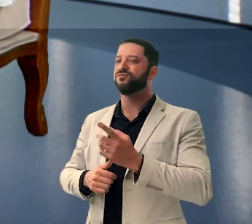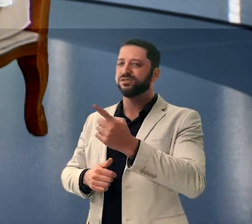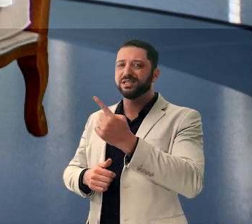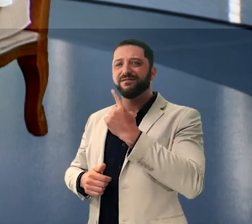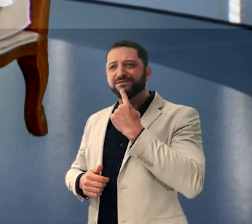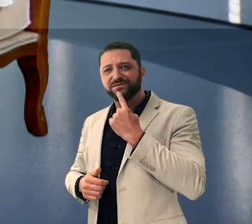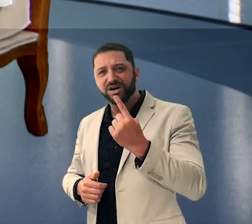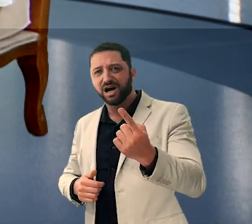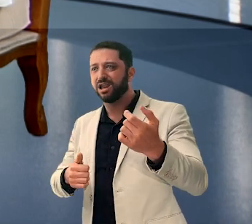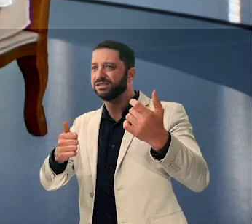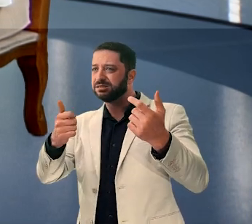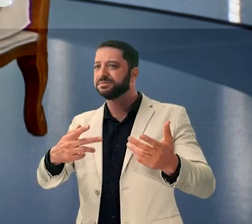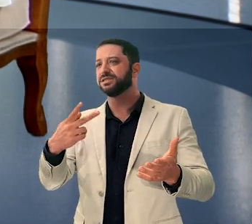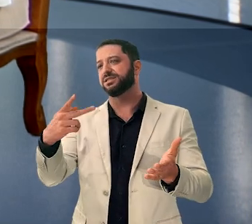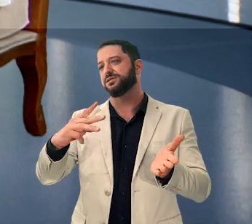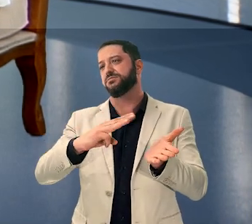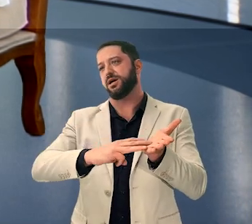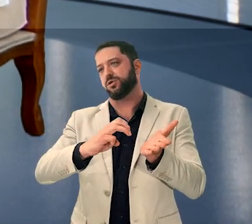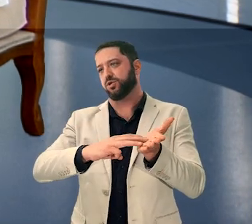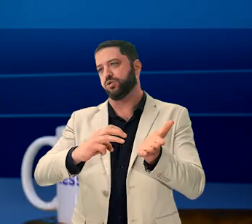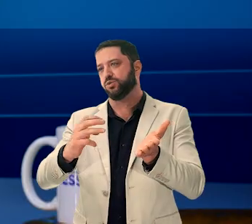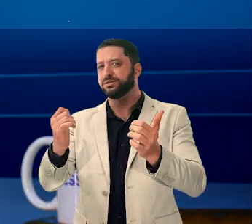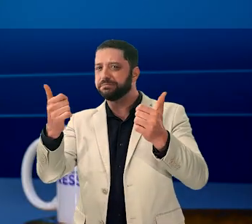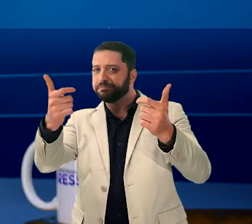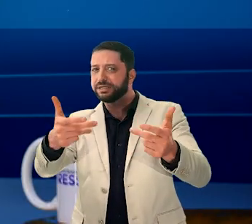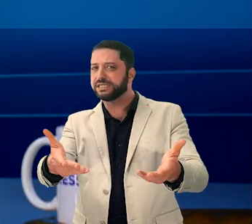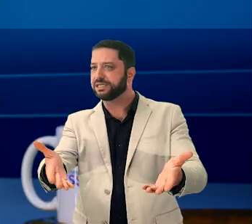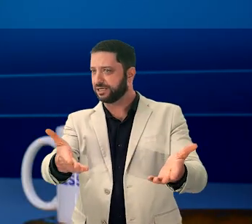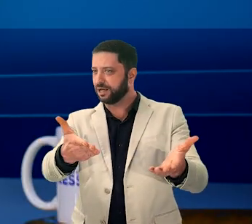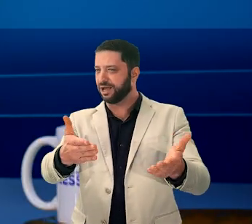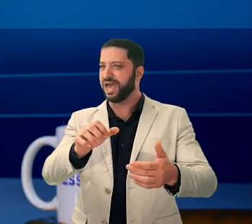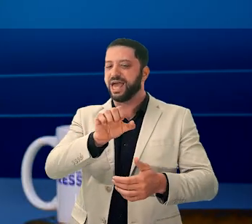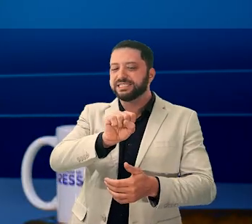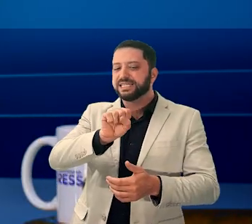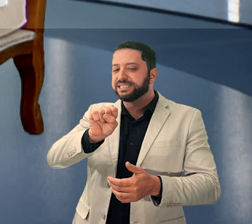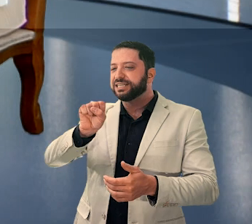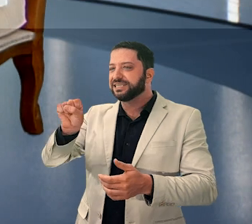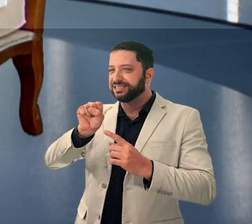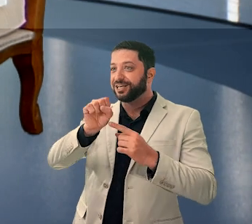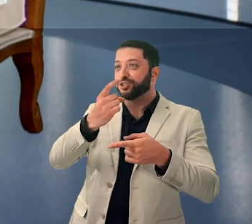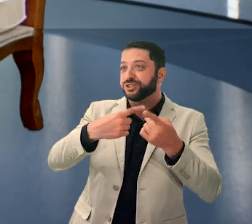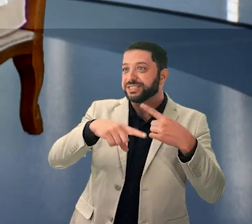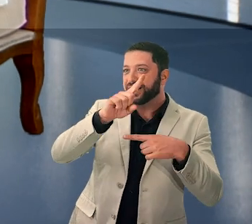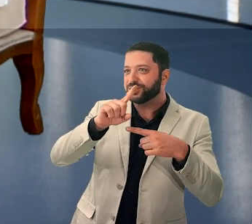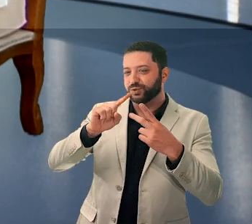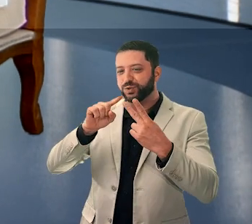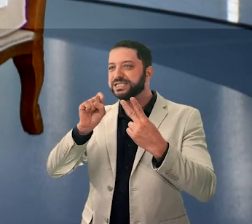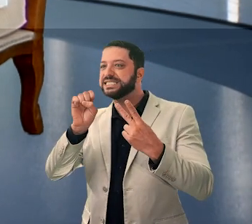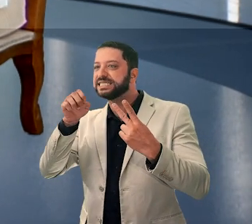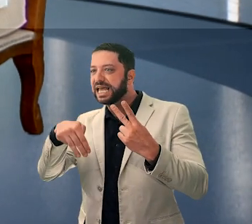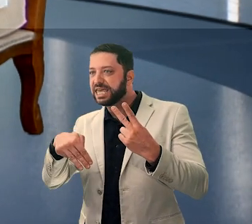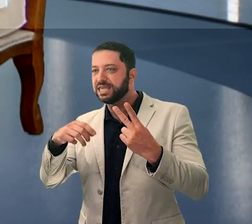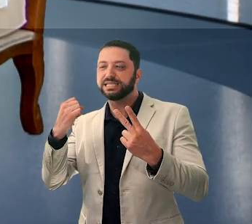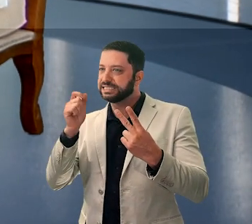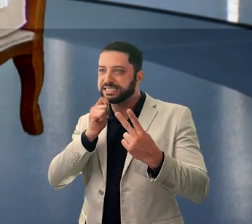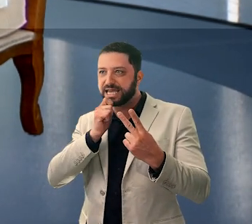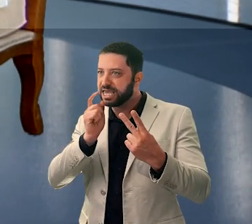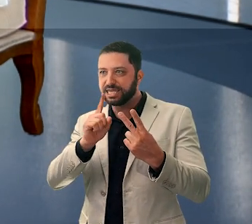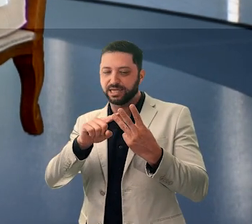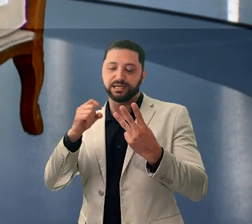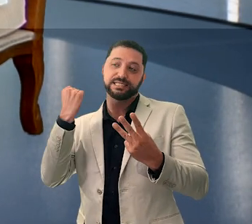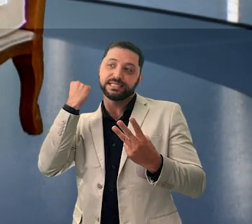você fale do método, né? Porque o SSS significa sucesso sem